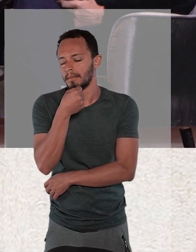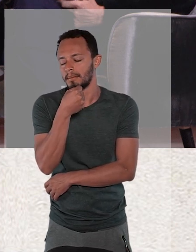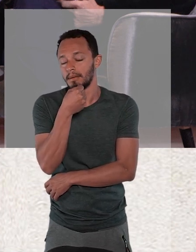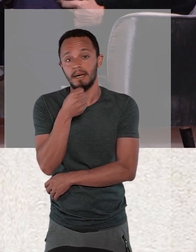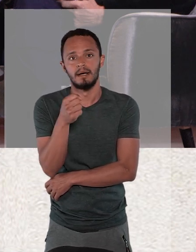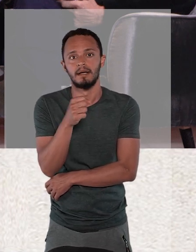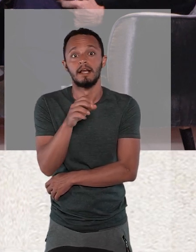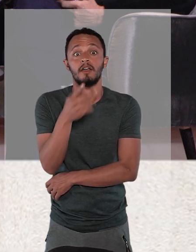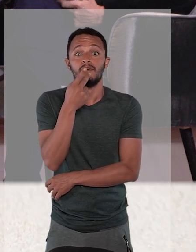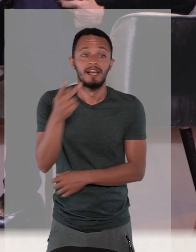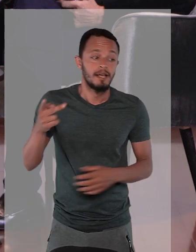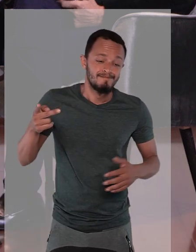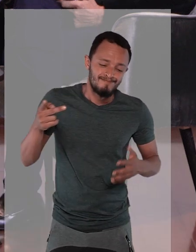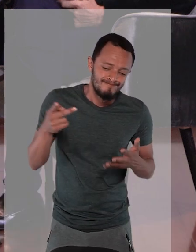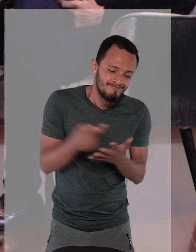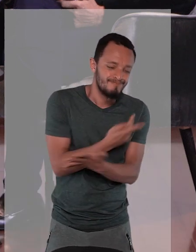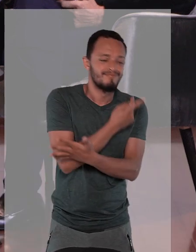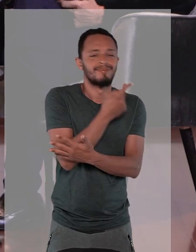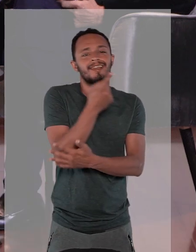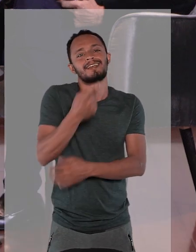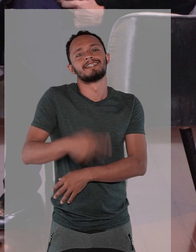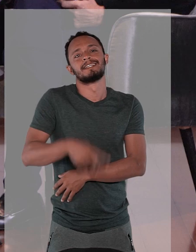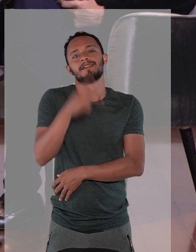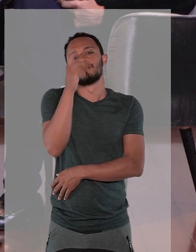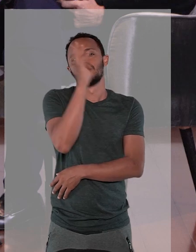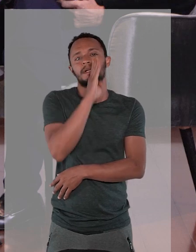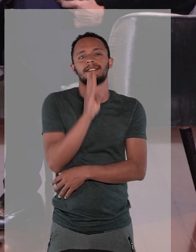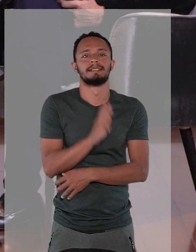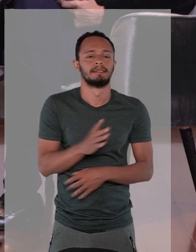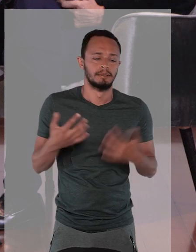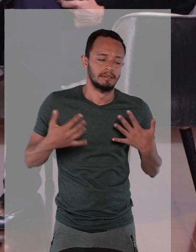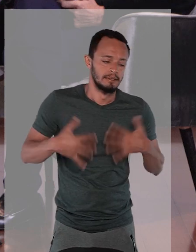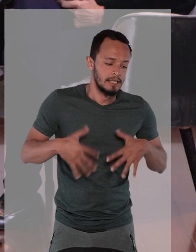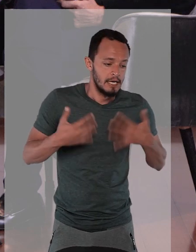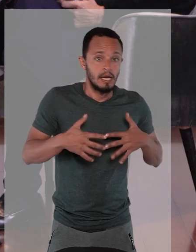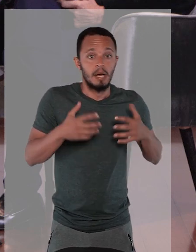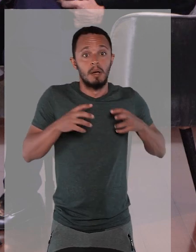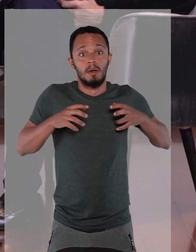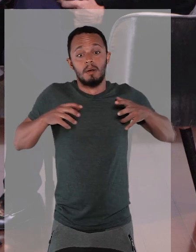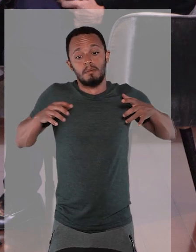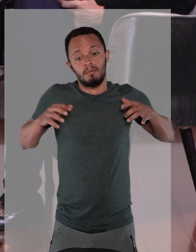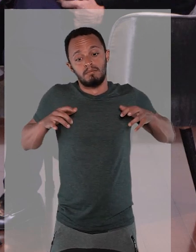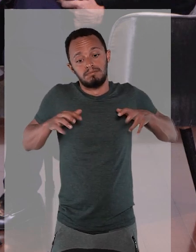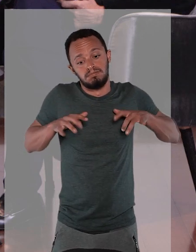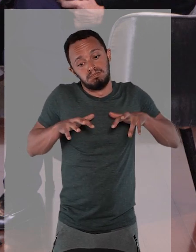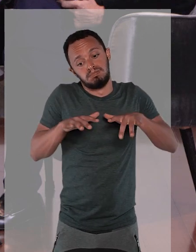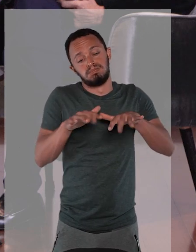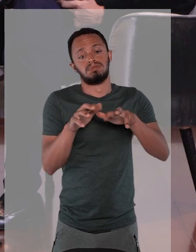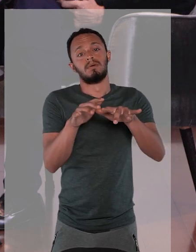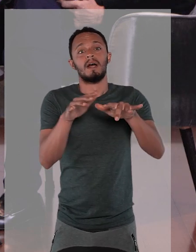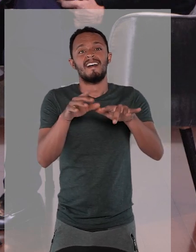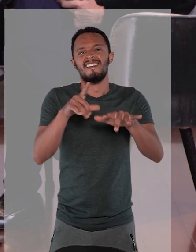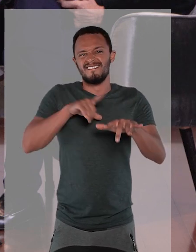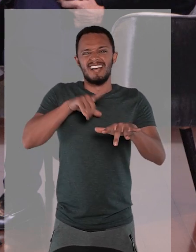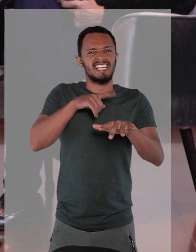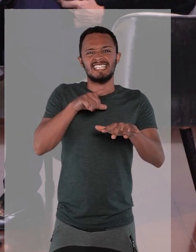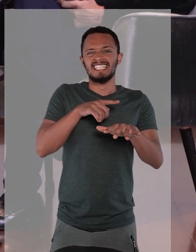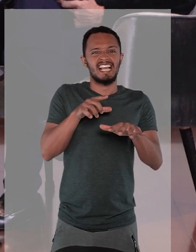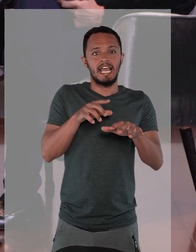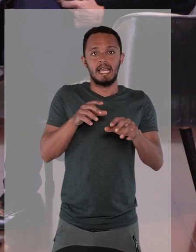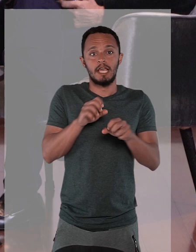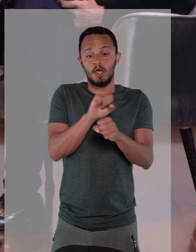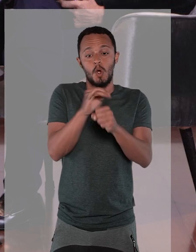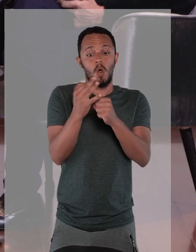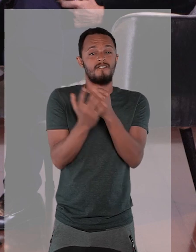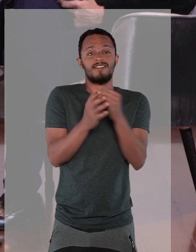uma tragédia no Brasil, o que está acontecendo é uma tsunami, o mar está recuando, nós teremos muitas ondas. Né? Não era